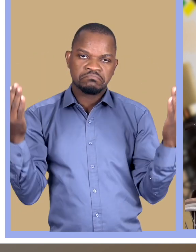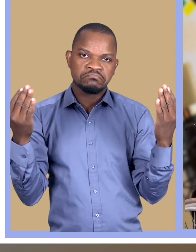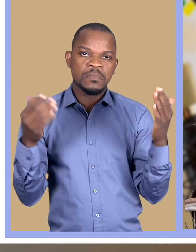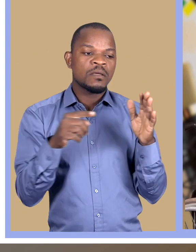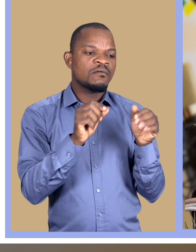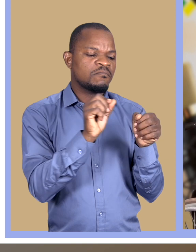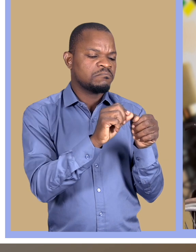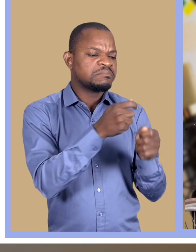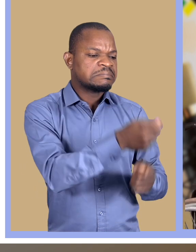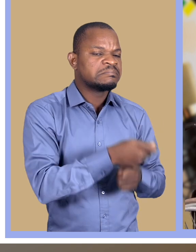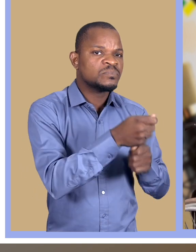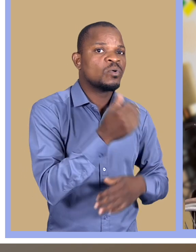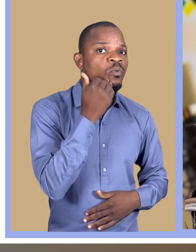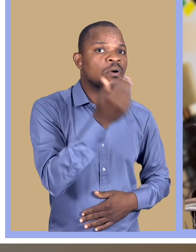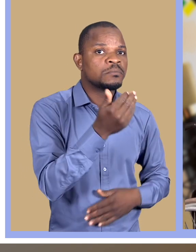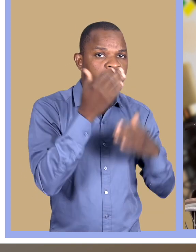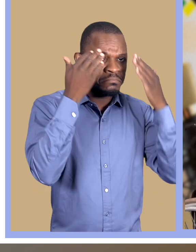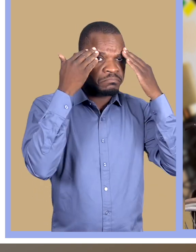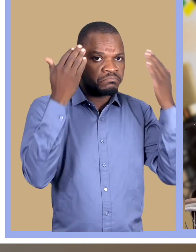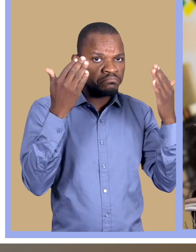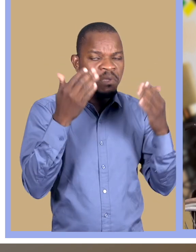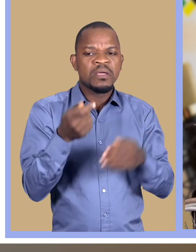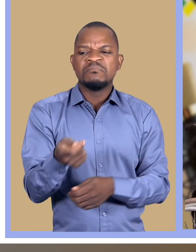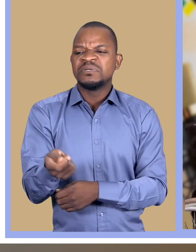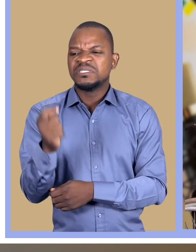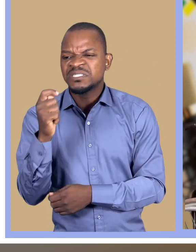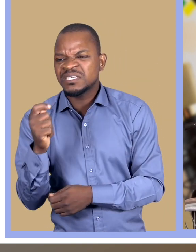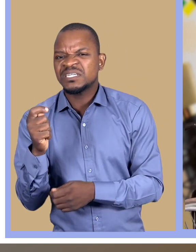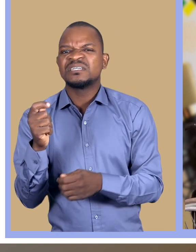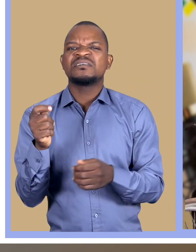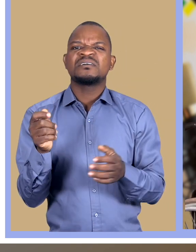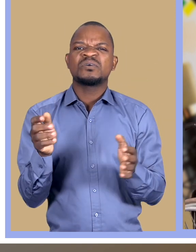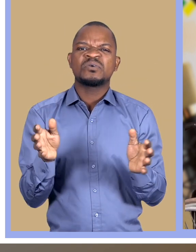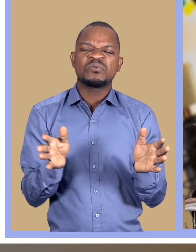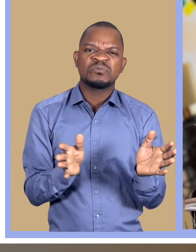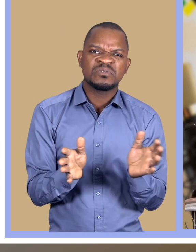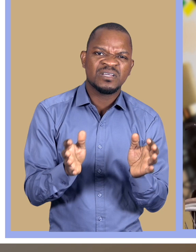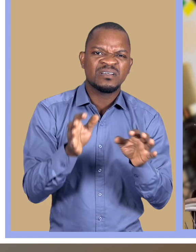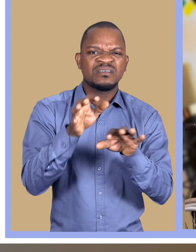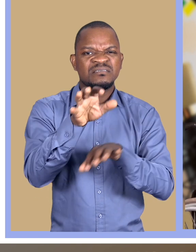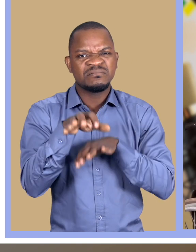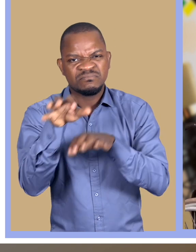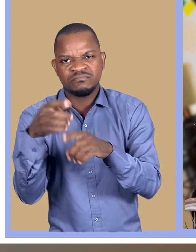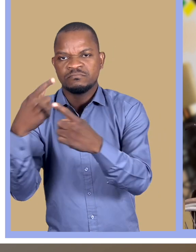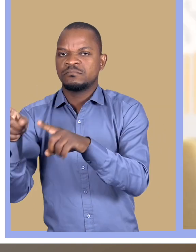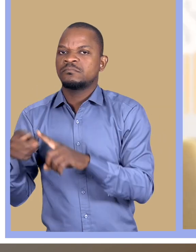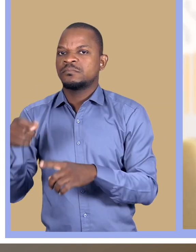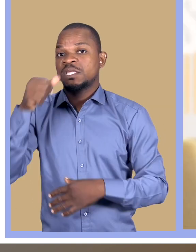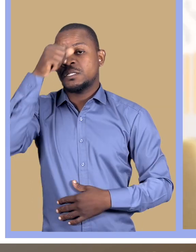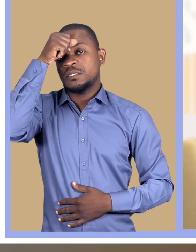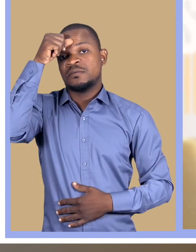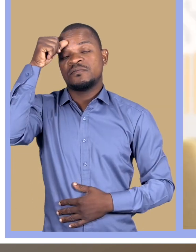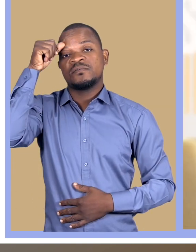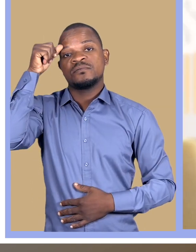para a agricultura, para a pesca, para a pecuária, para a vida geral. Nós já não sabemos lidar com o